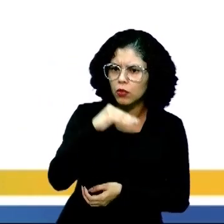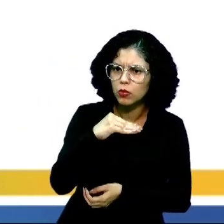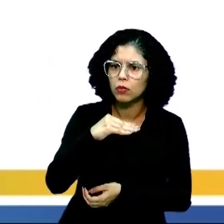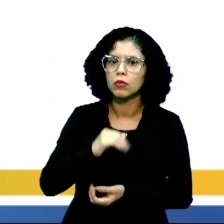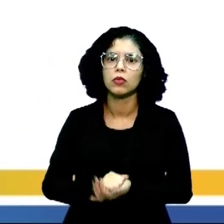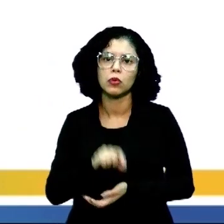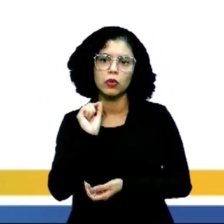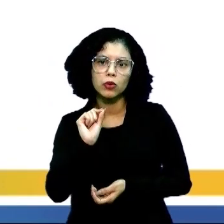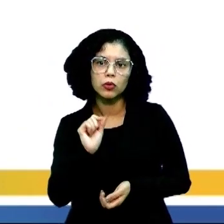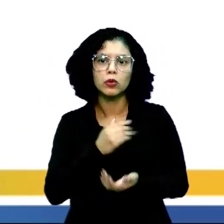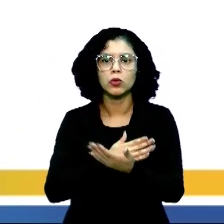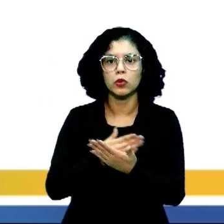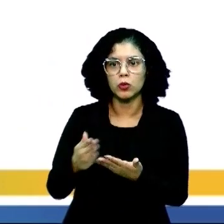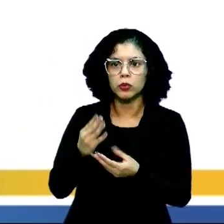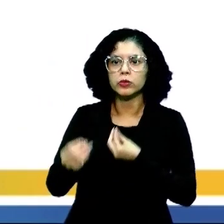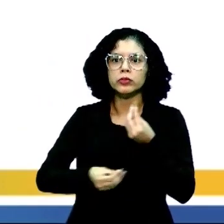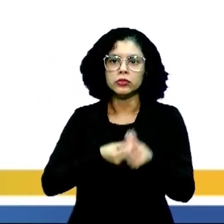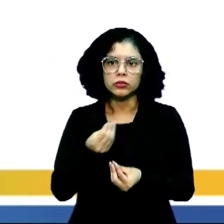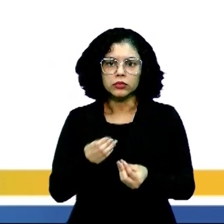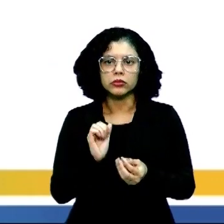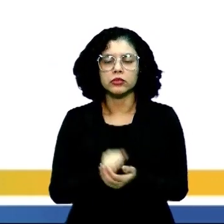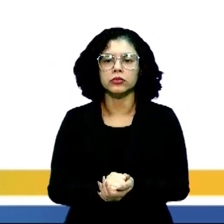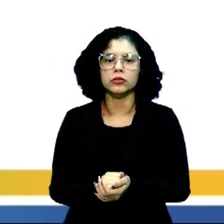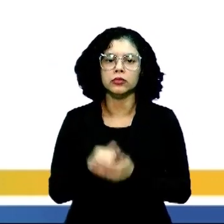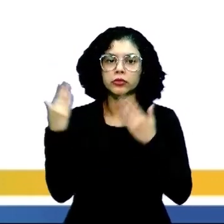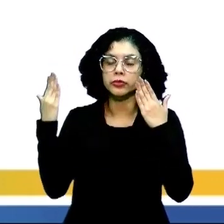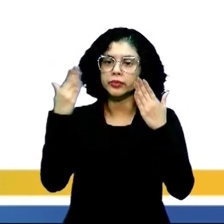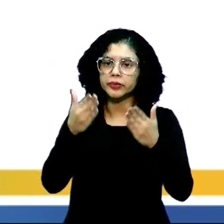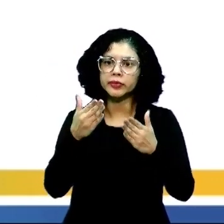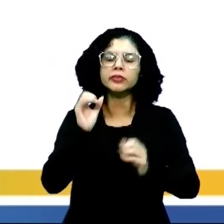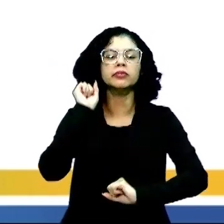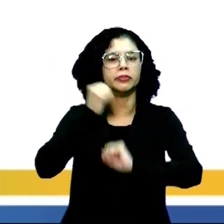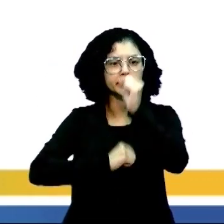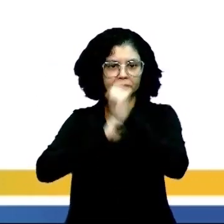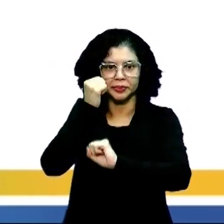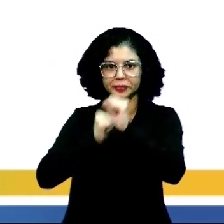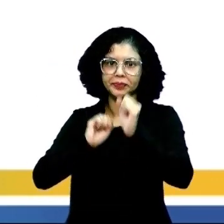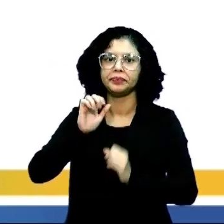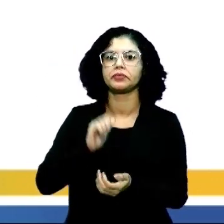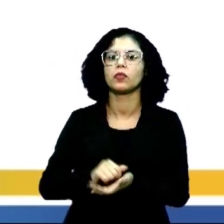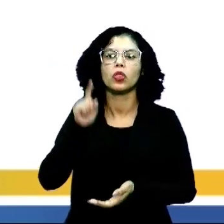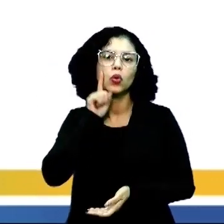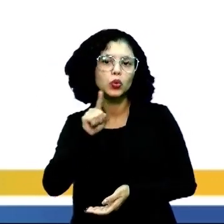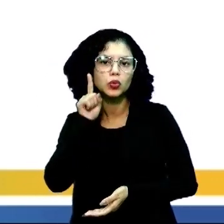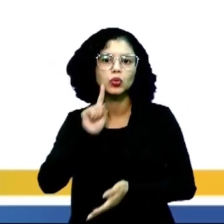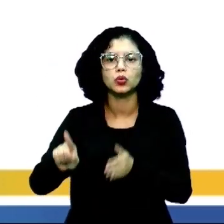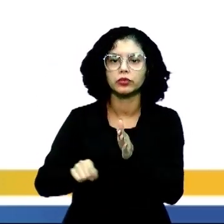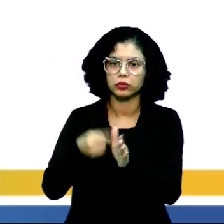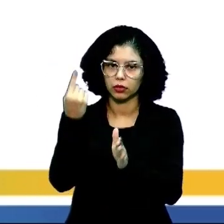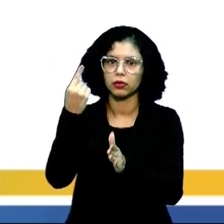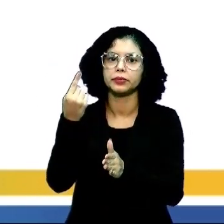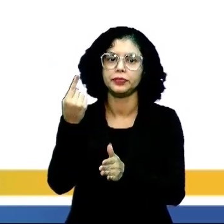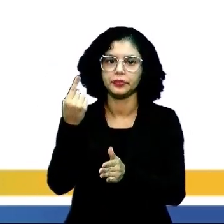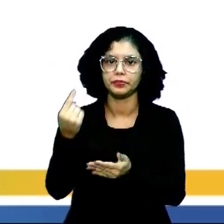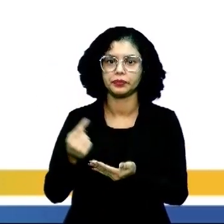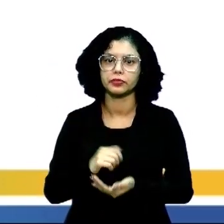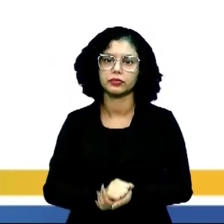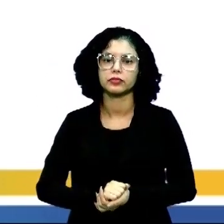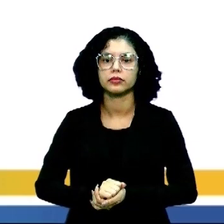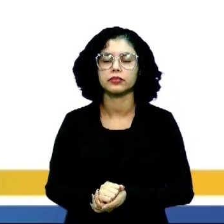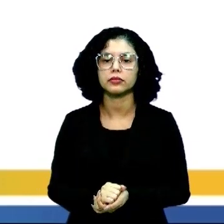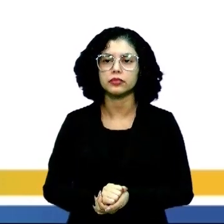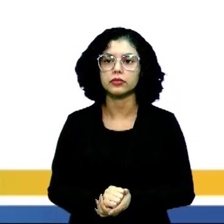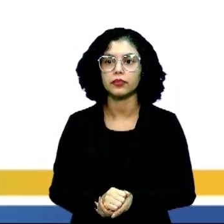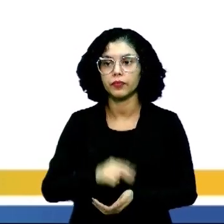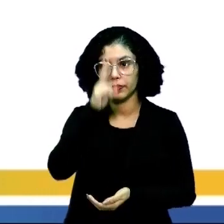Essa campanha ela tinha como principal objetivo também alimentar a indústria bélica, ou seja, a indústria de armas, tá?